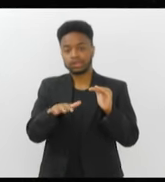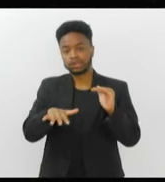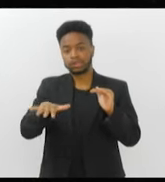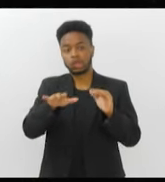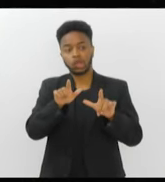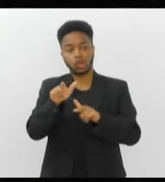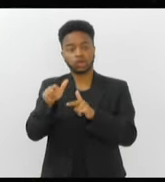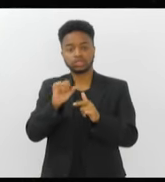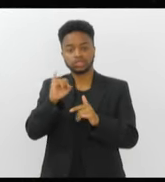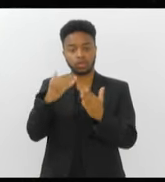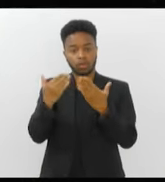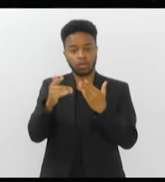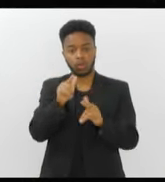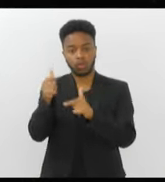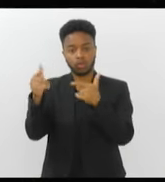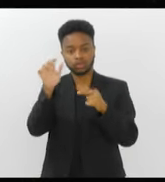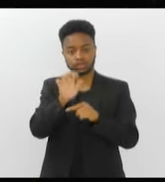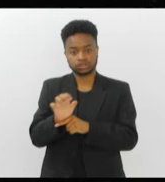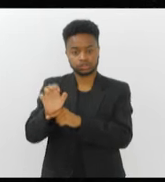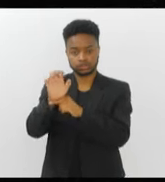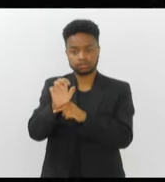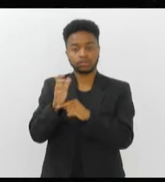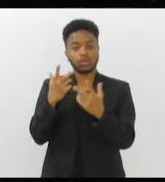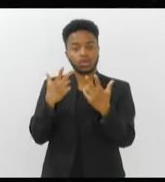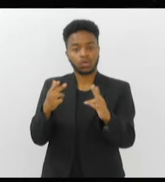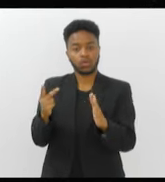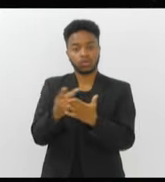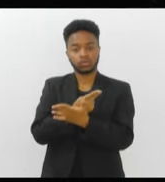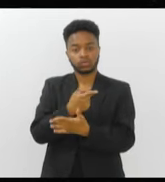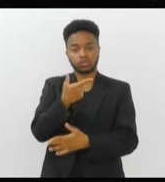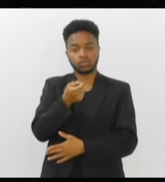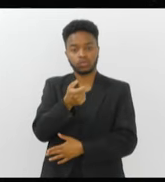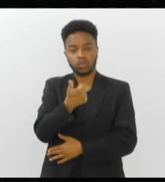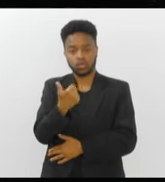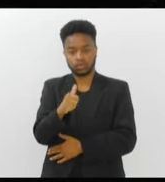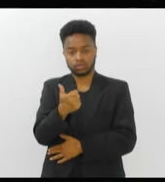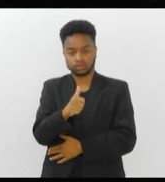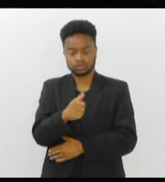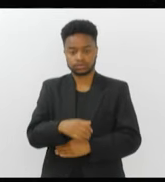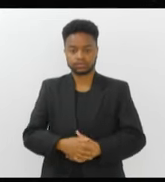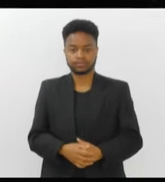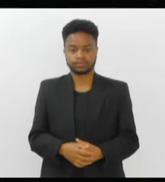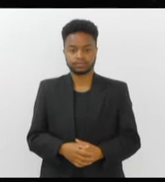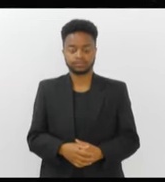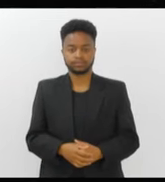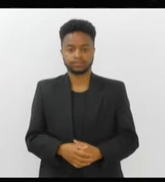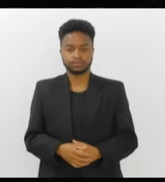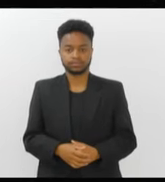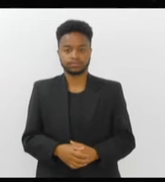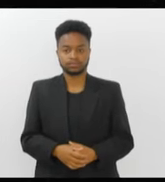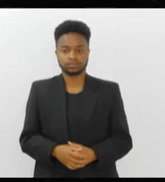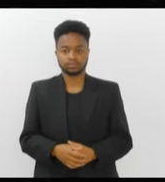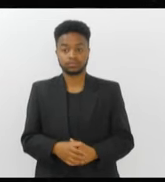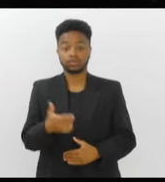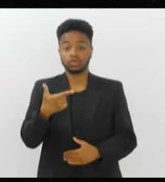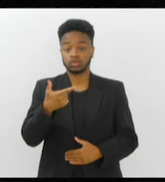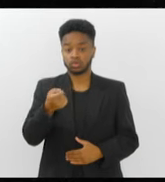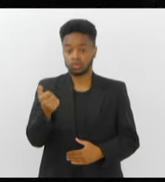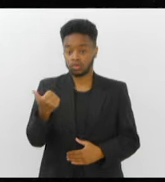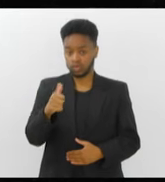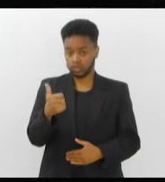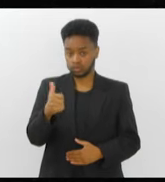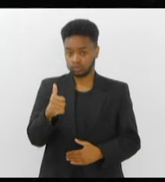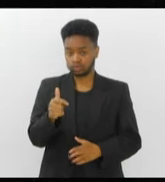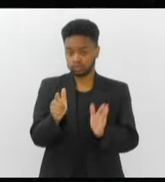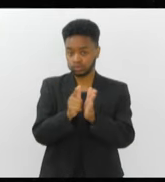mesma posição que ocupou em 2011. Em 2011, a matéria,